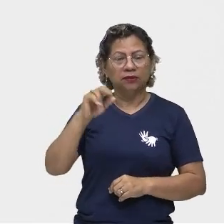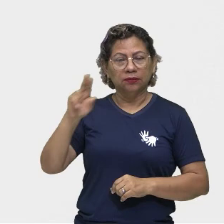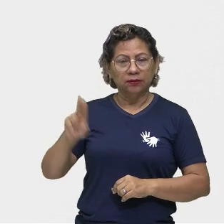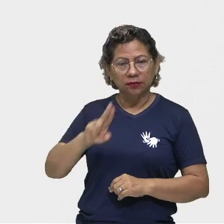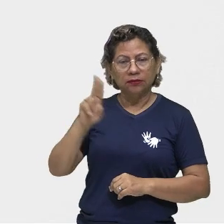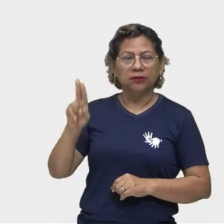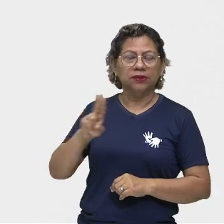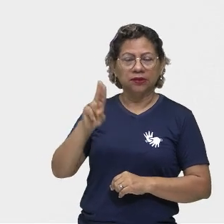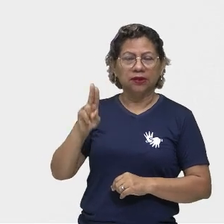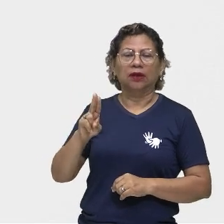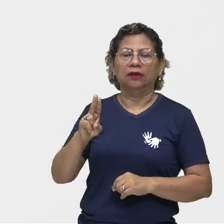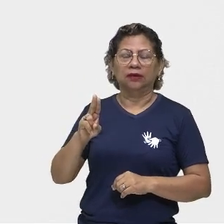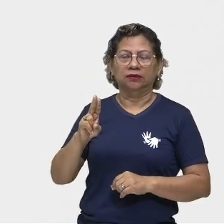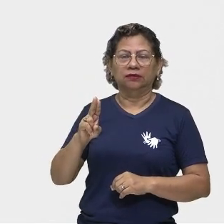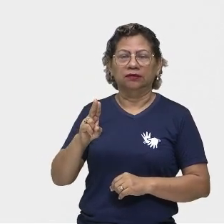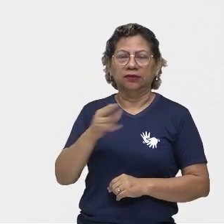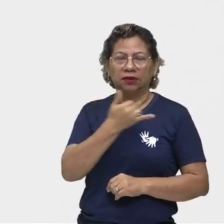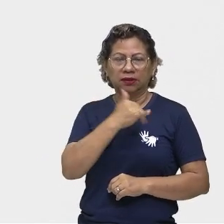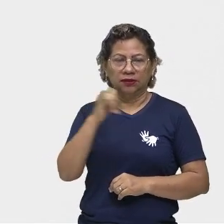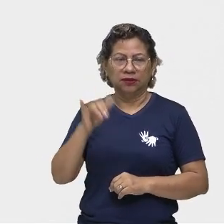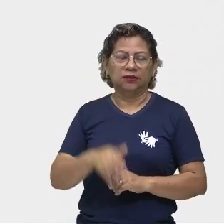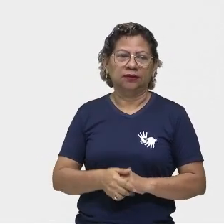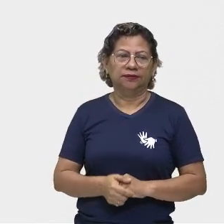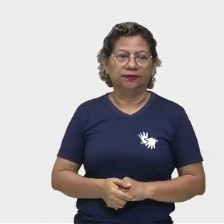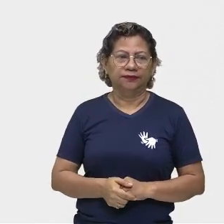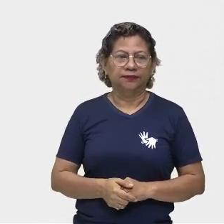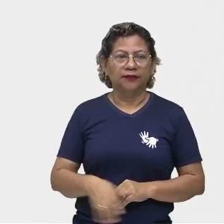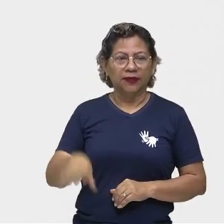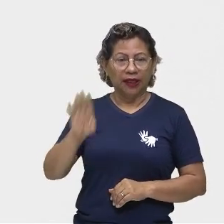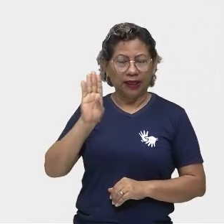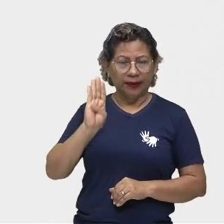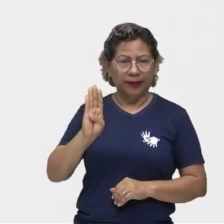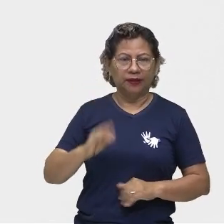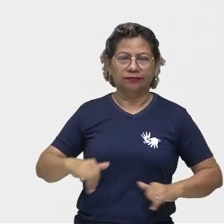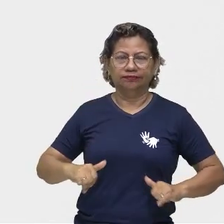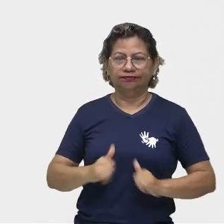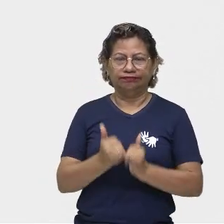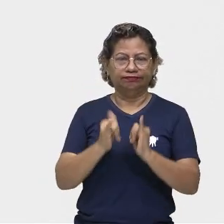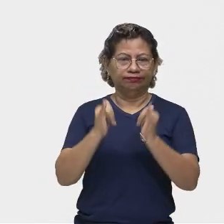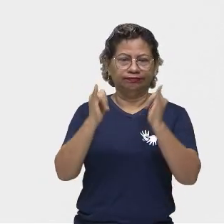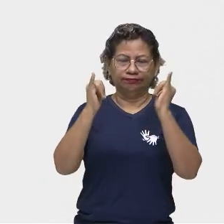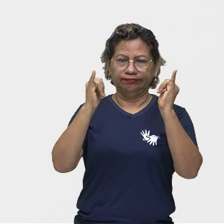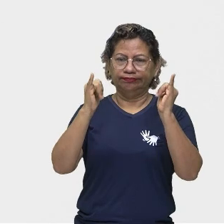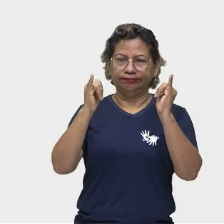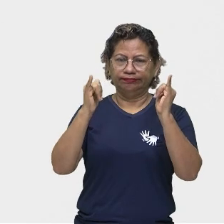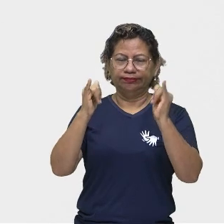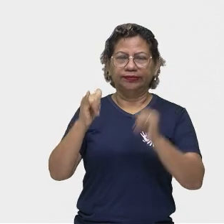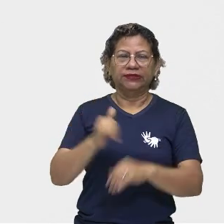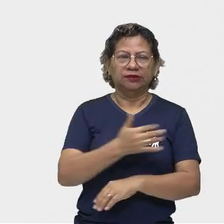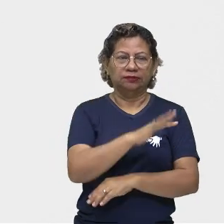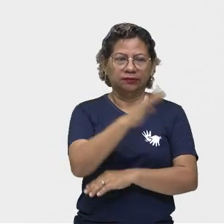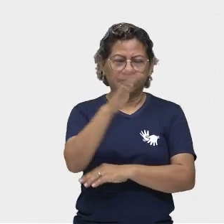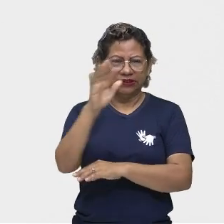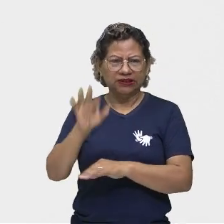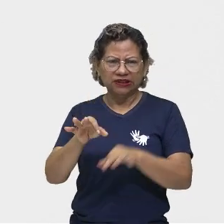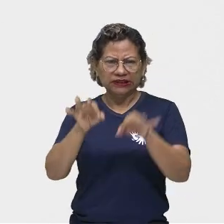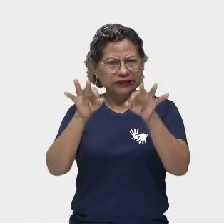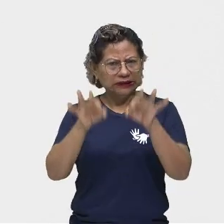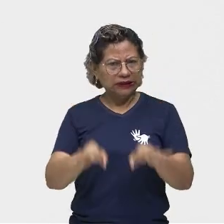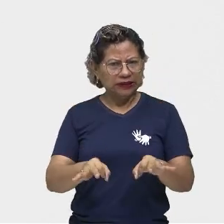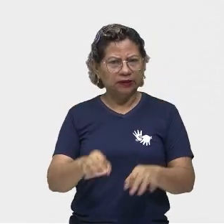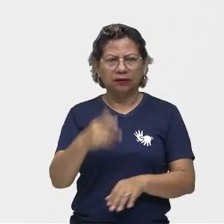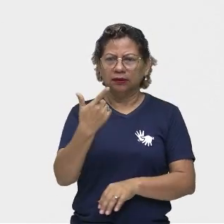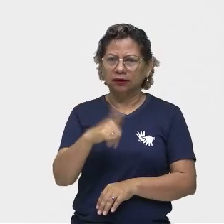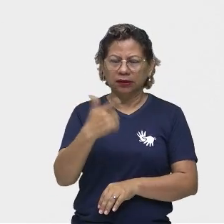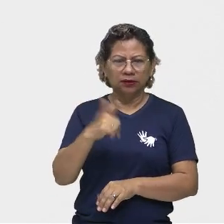para a geração de energia. Vamos observar a alternativa B. As hidroelétricas são ambientalmente corretas e não